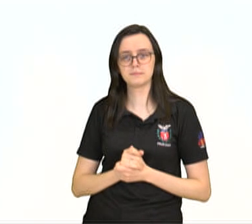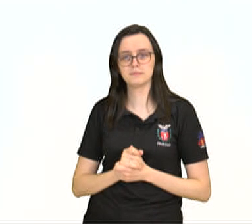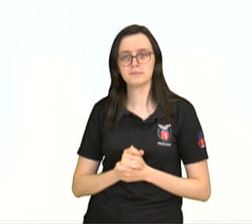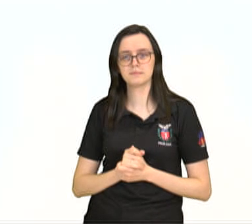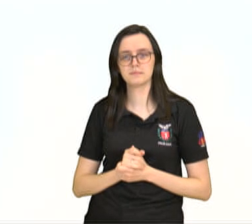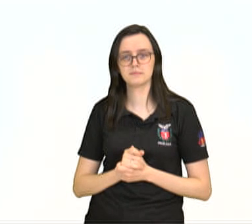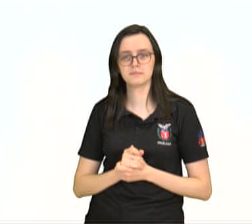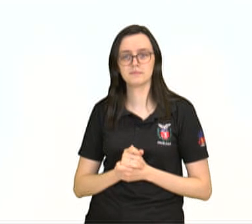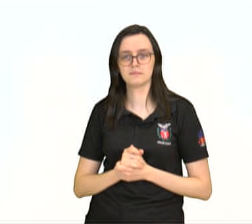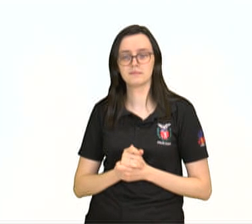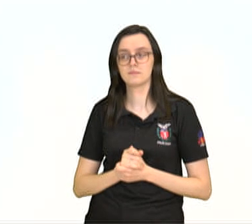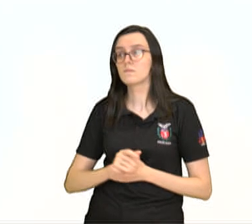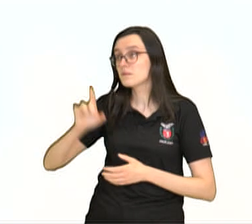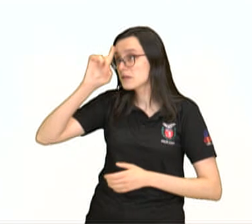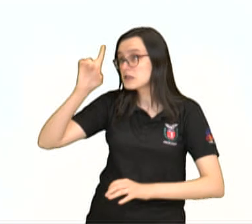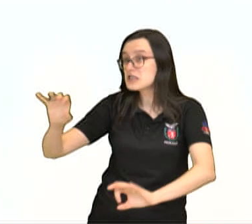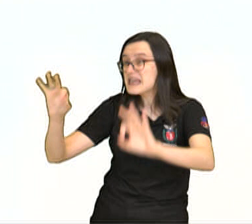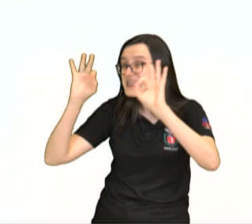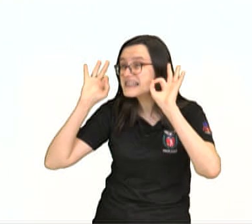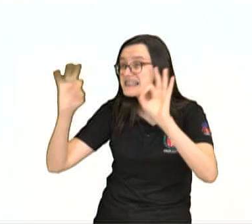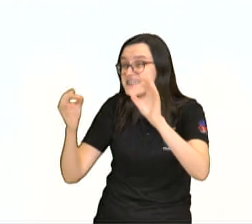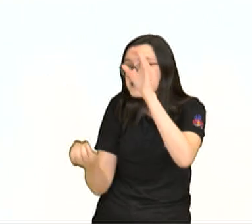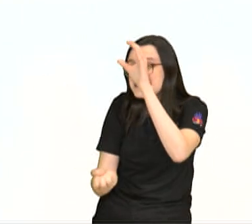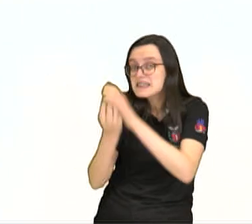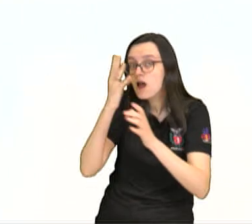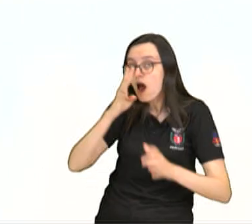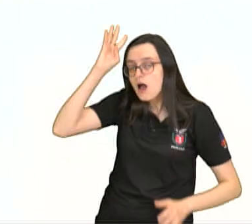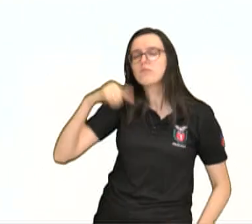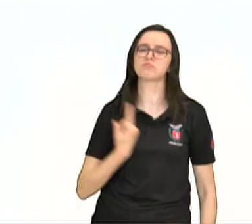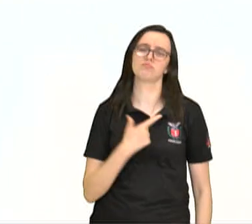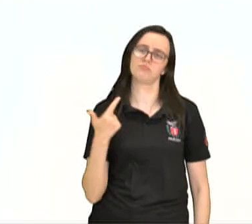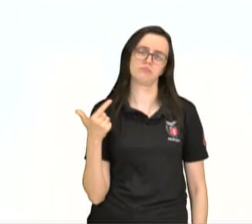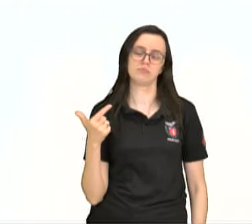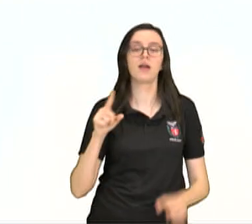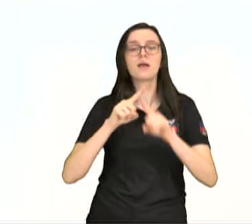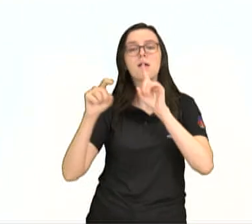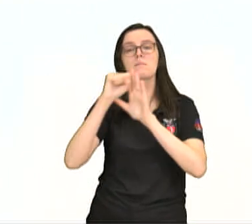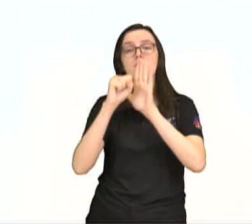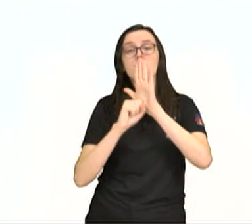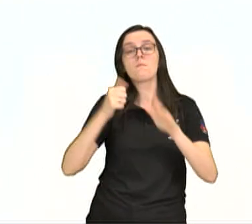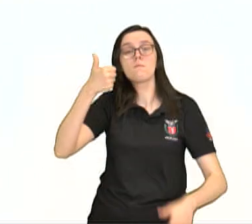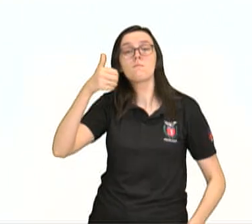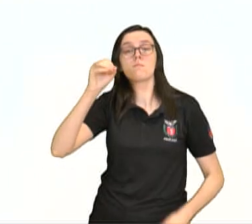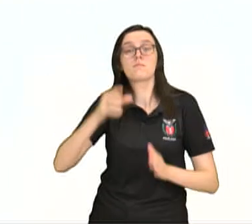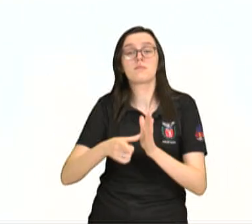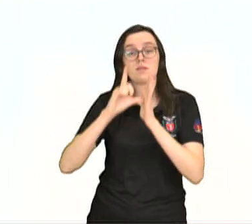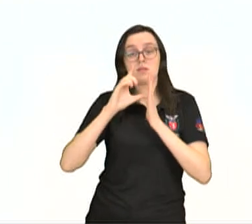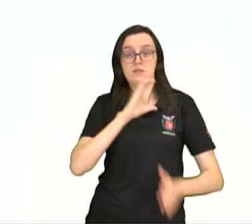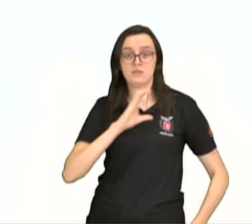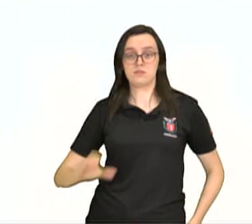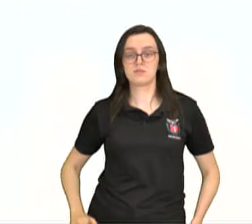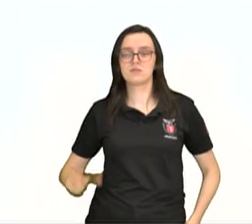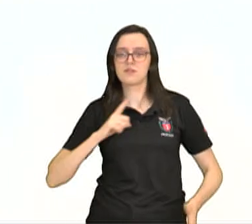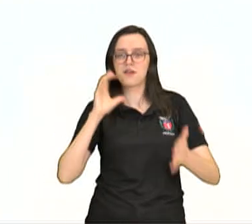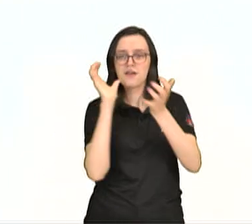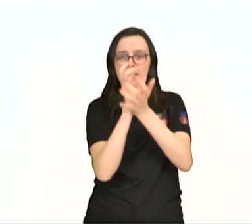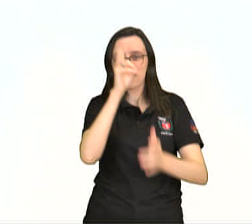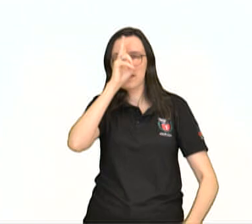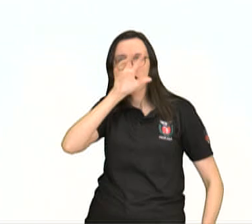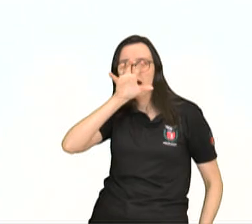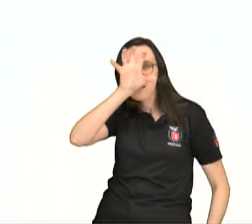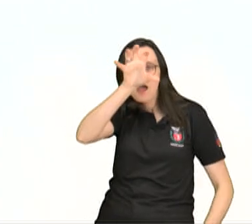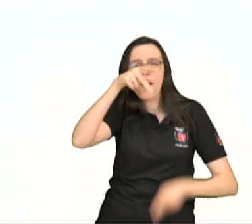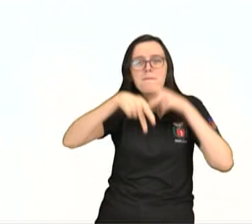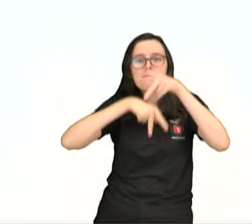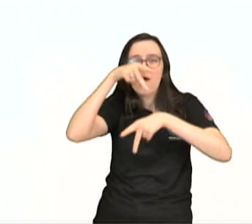data exata da fundação a gente não tem. Porém, no século X a.C., os latinos, que são aqueles povos que a gente